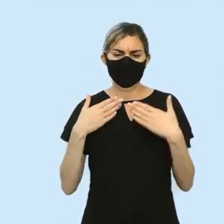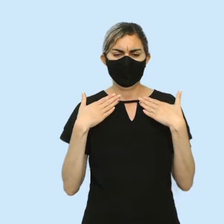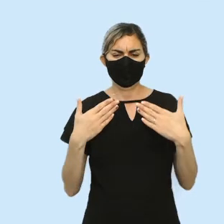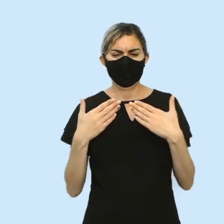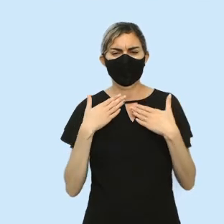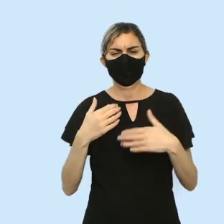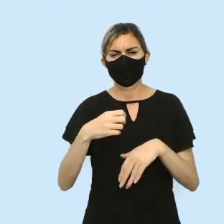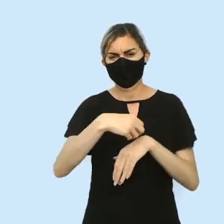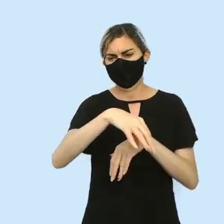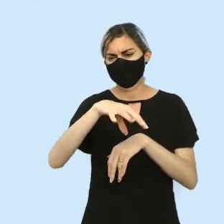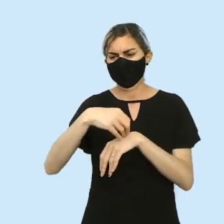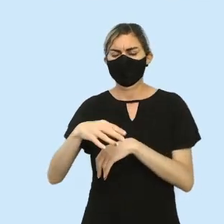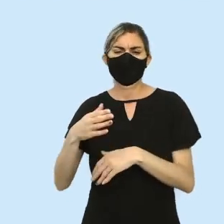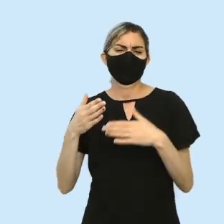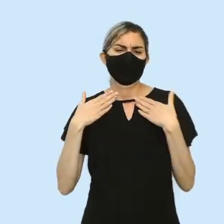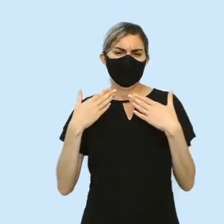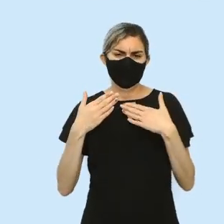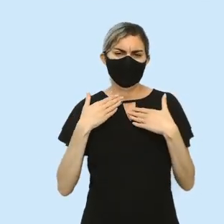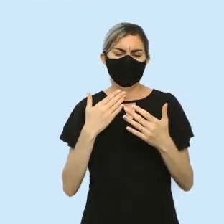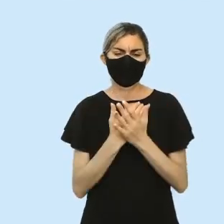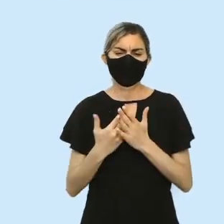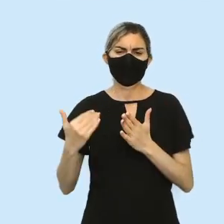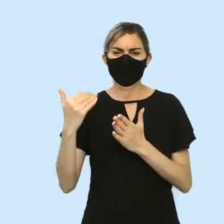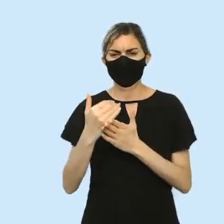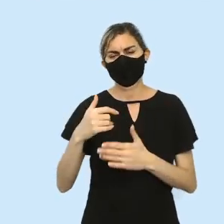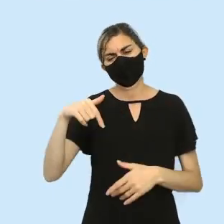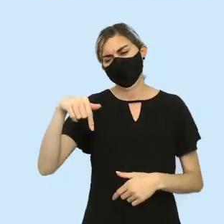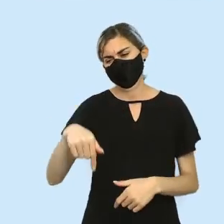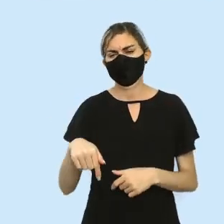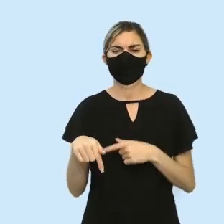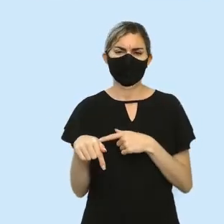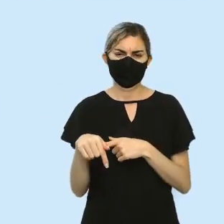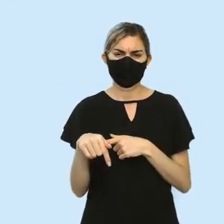Se recebe calor, recebe mais que.